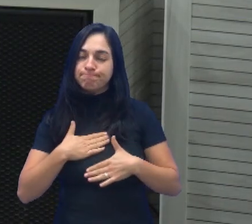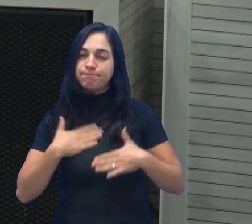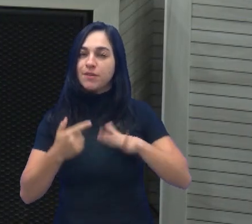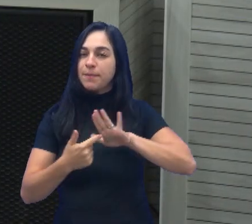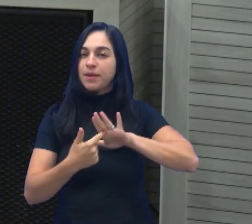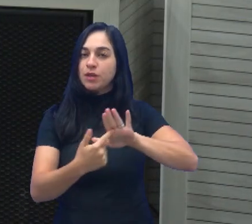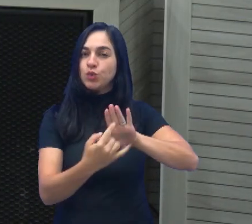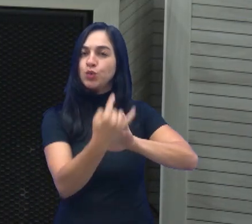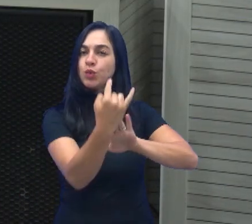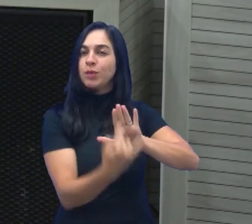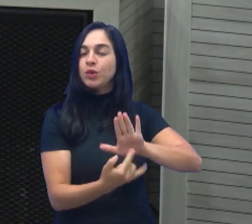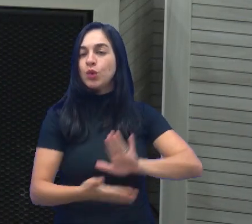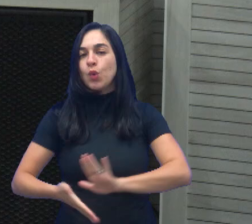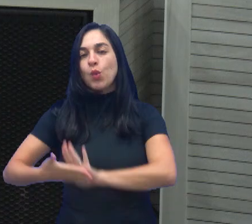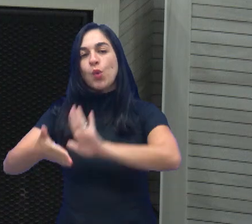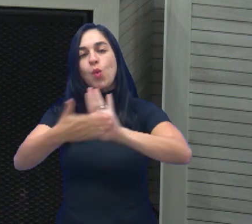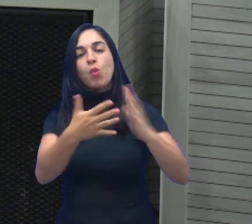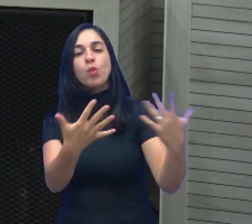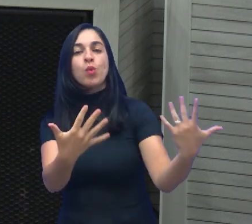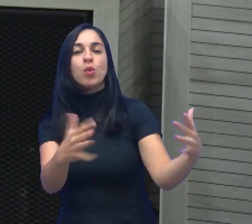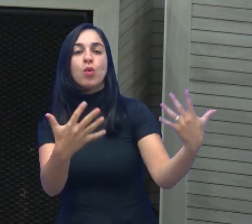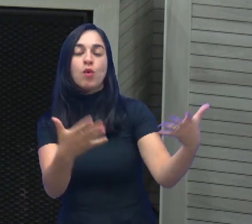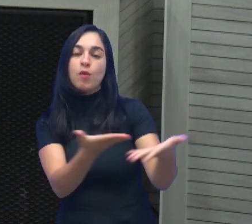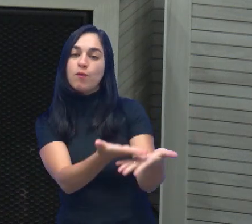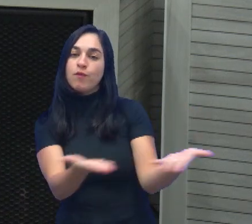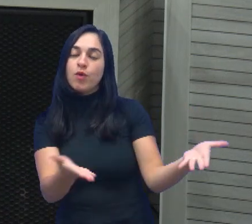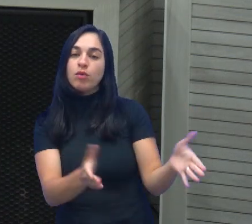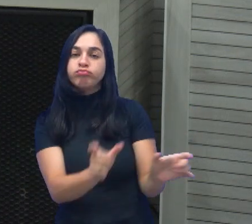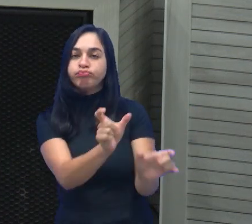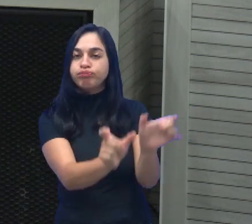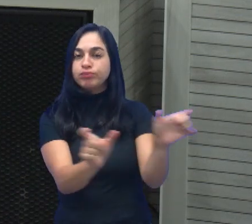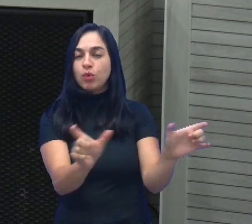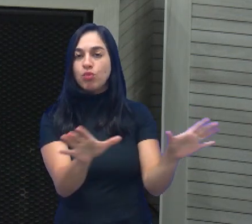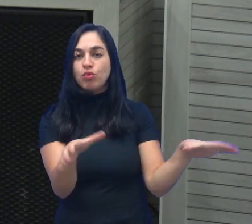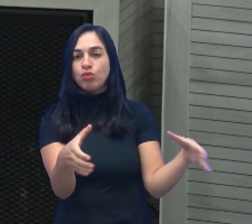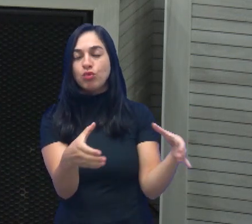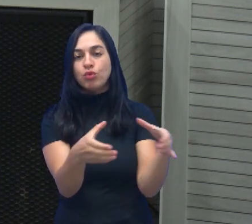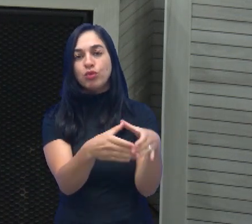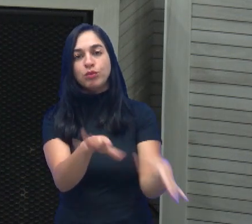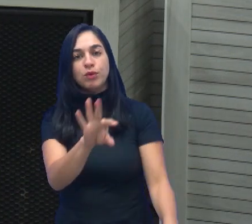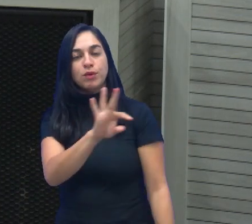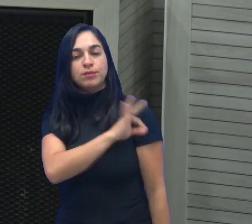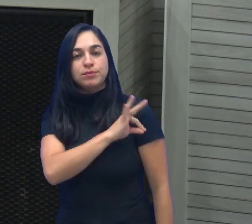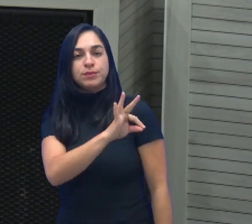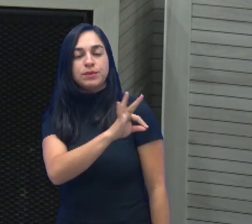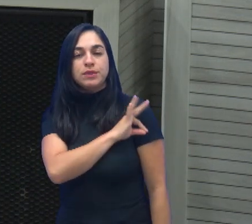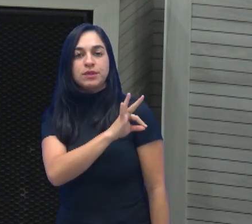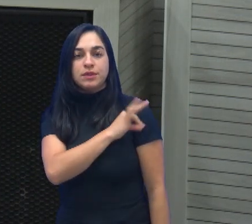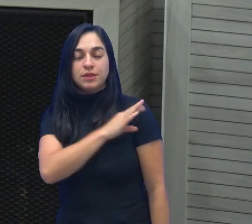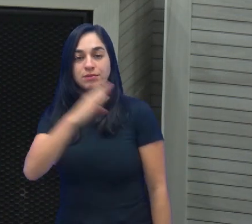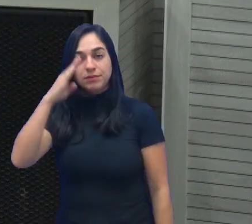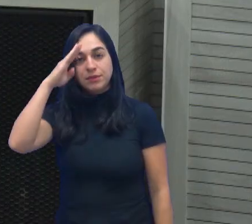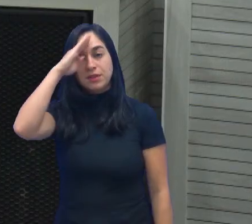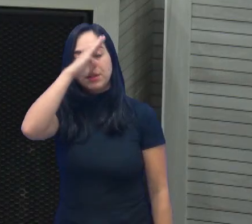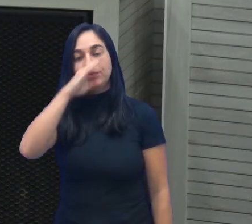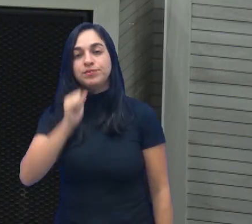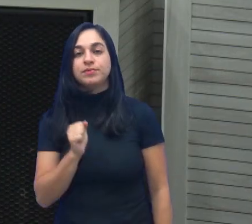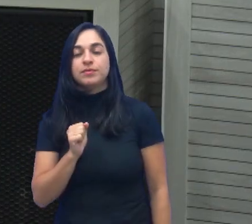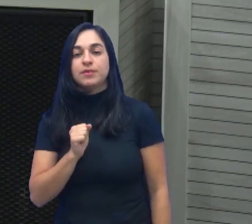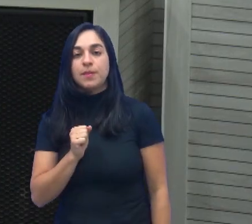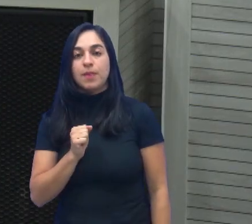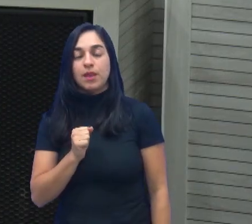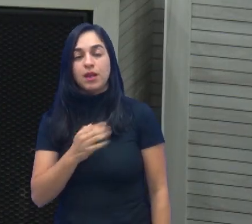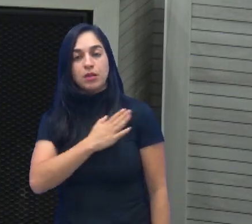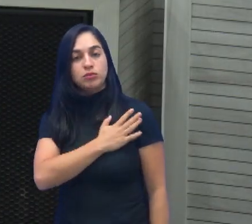moção de louvor aos policiais militares, segundo sargento PM Guzenski,